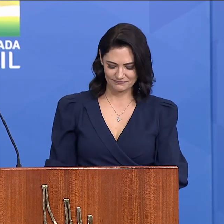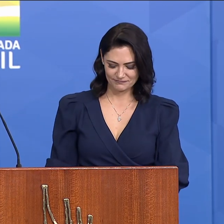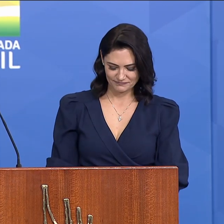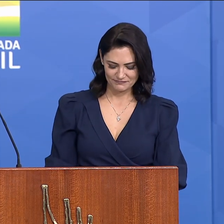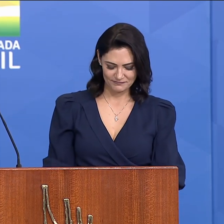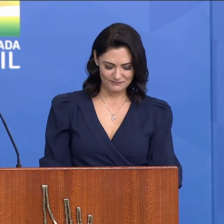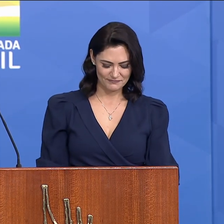direito.